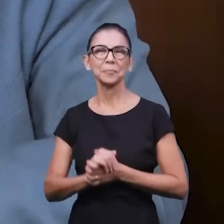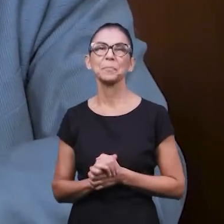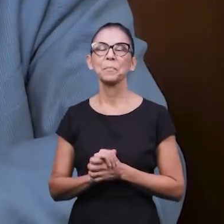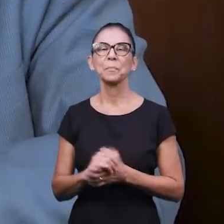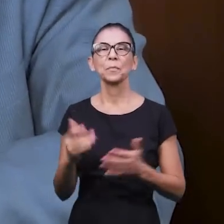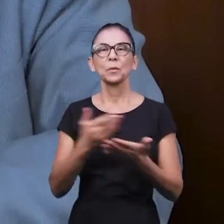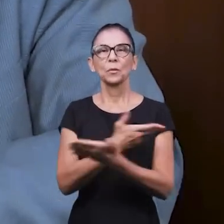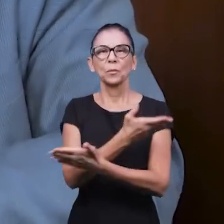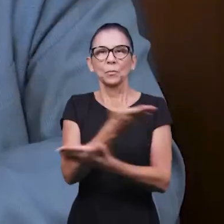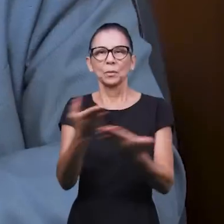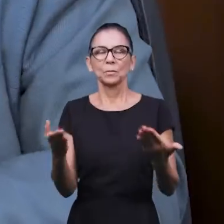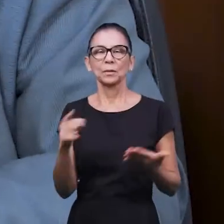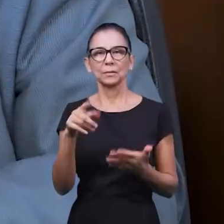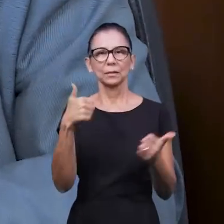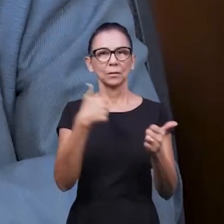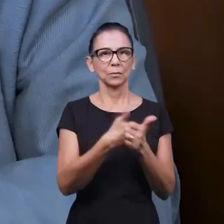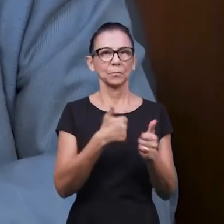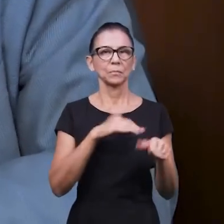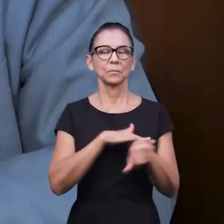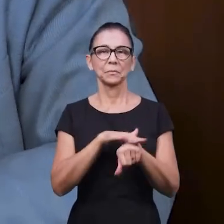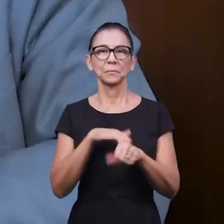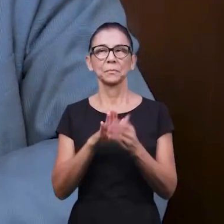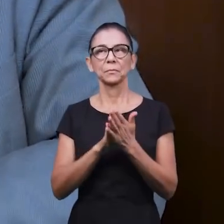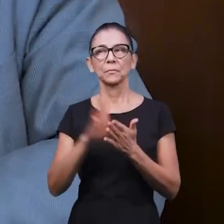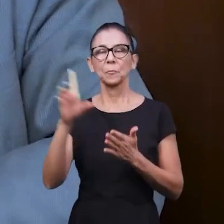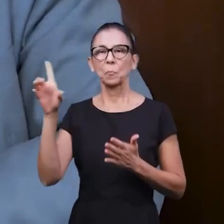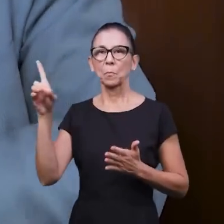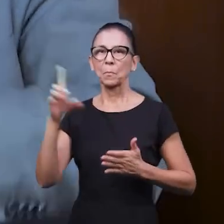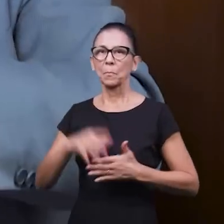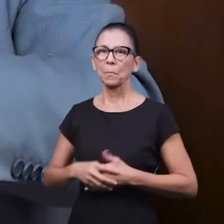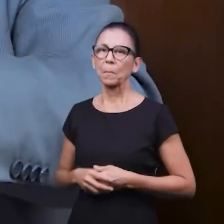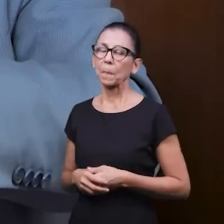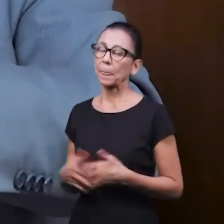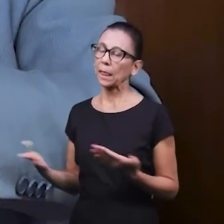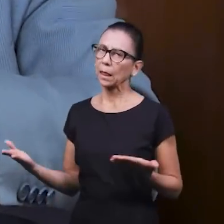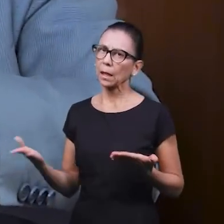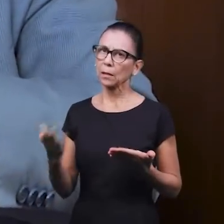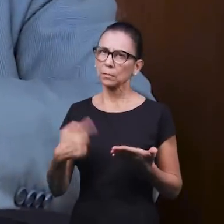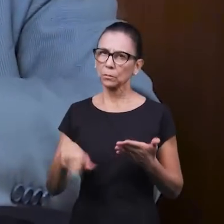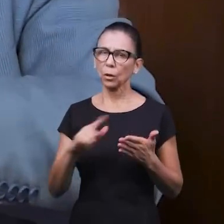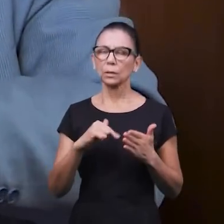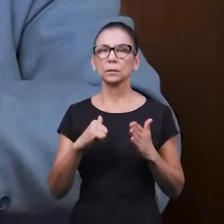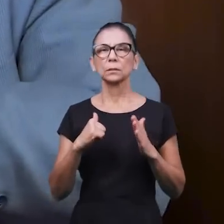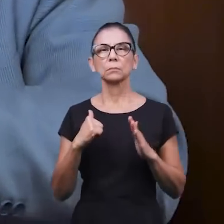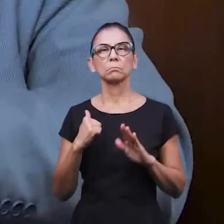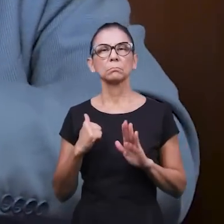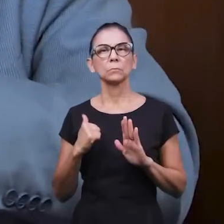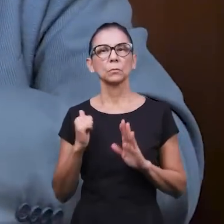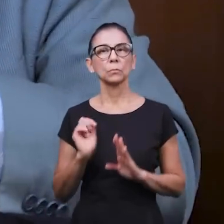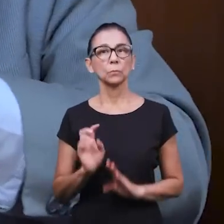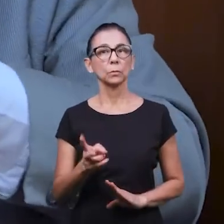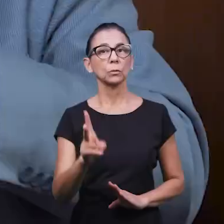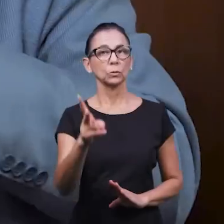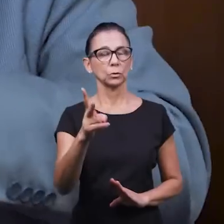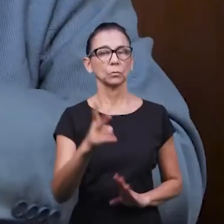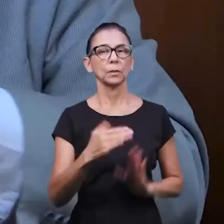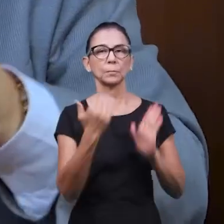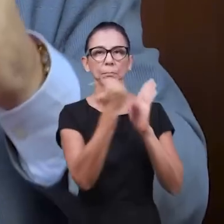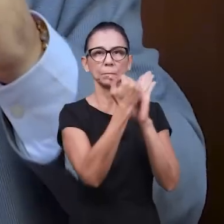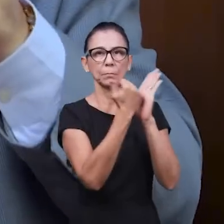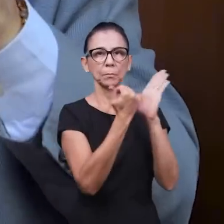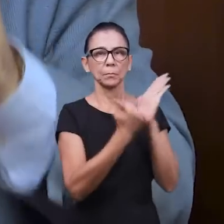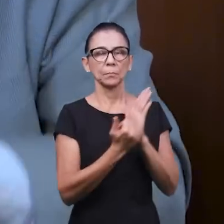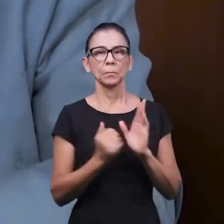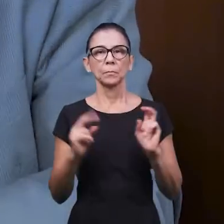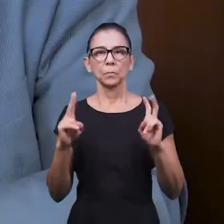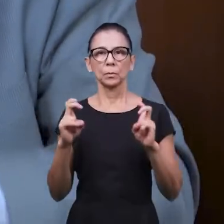está nos acompanhando em mais uma edição do Conversas Bíblicas. E nós estamos numa sequência sobre o